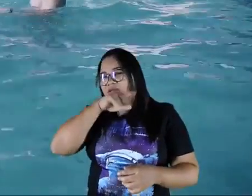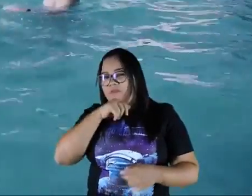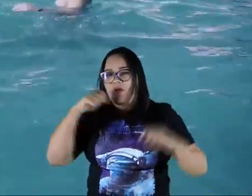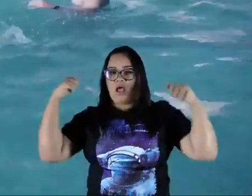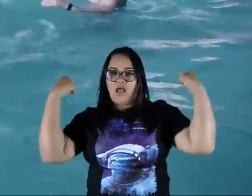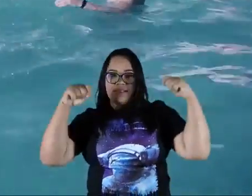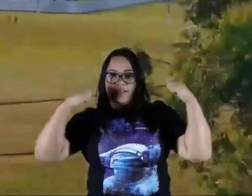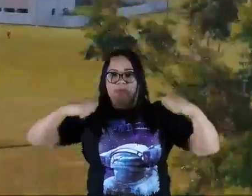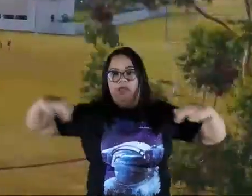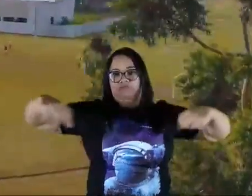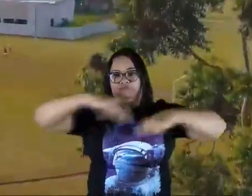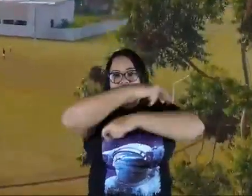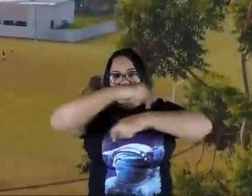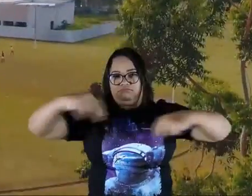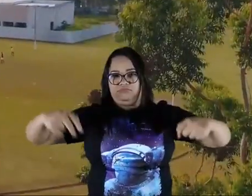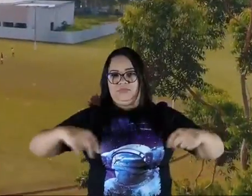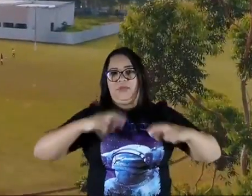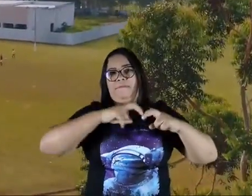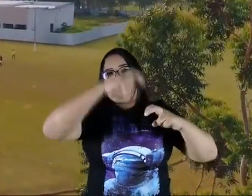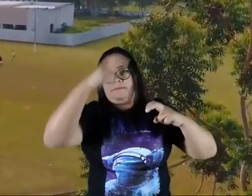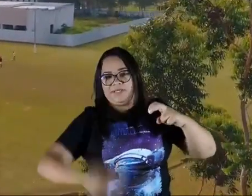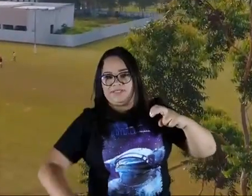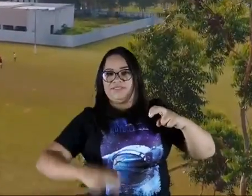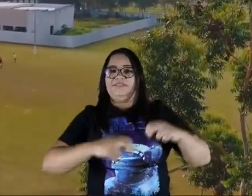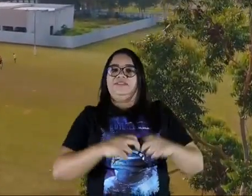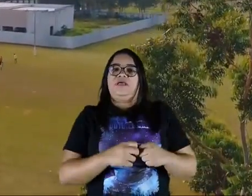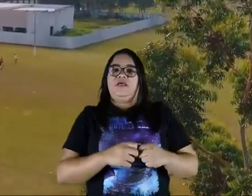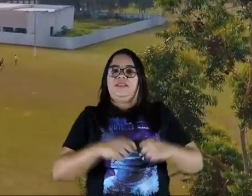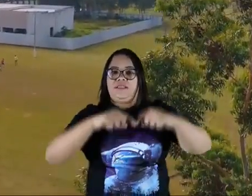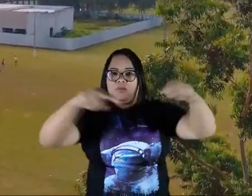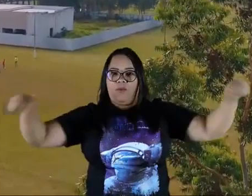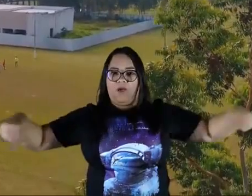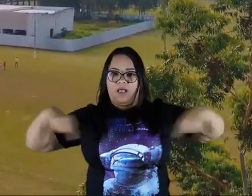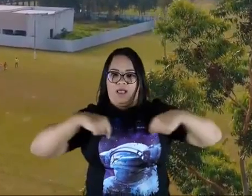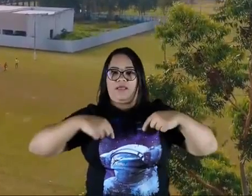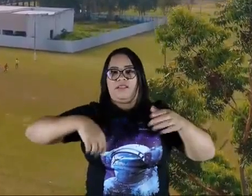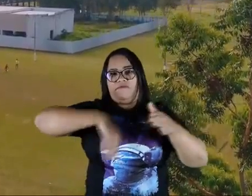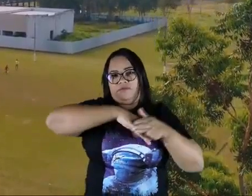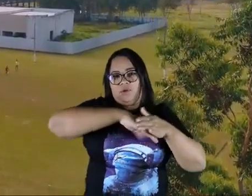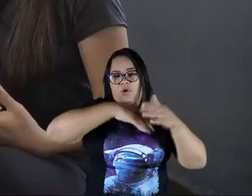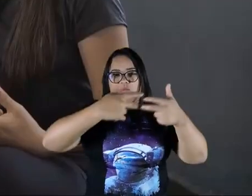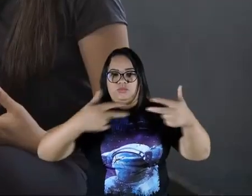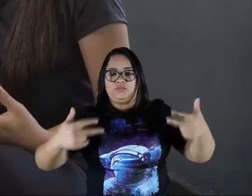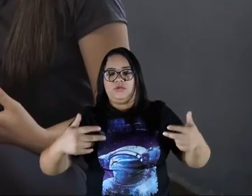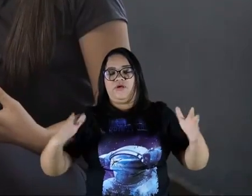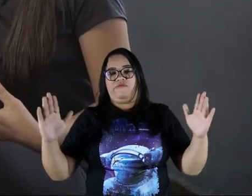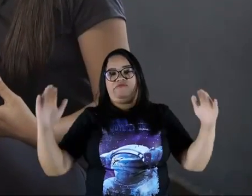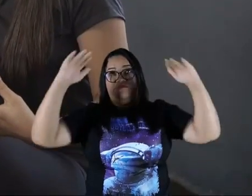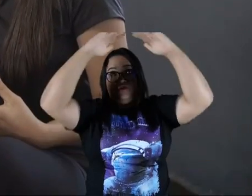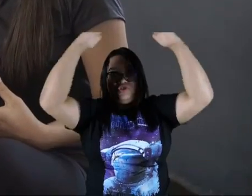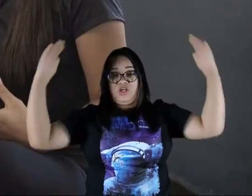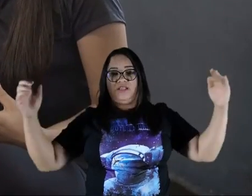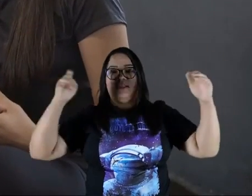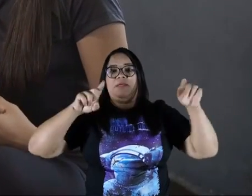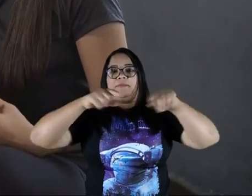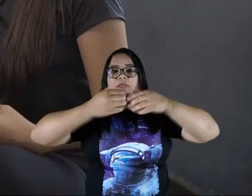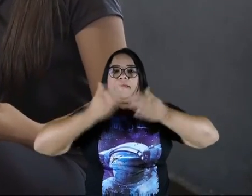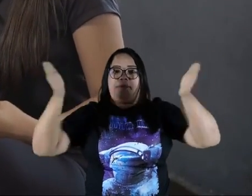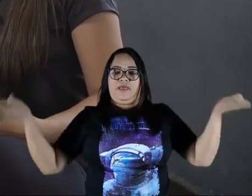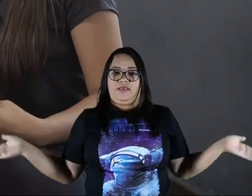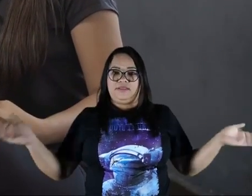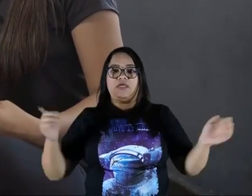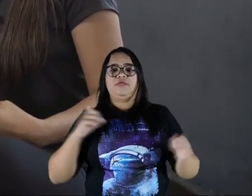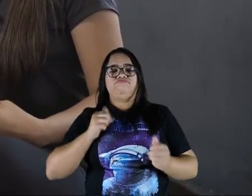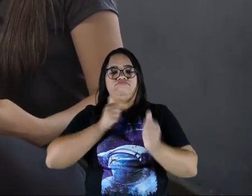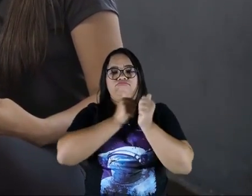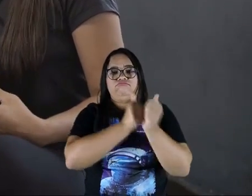academia, piscina e quadras abertas e fechadas disponíveis aos alunos a qualquer hora. Sem contar nas atividades acompanhadas